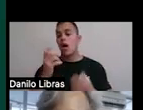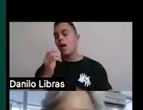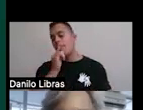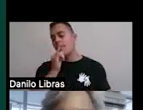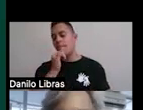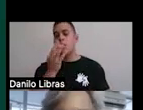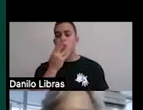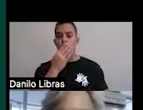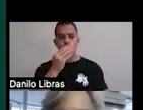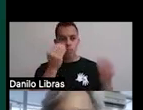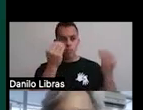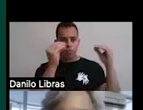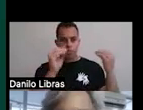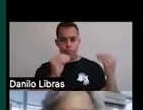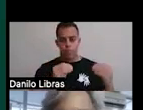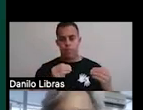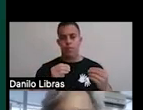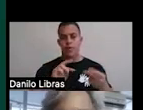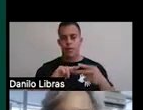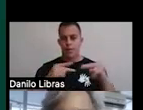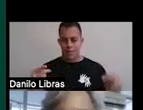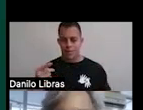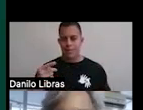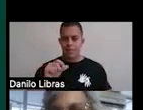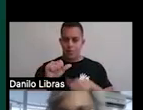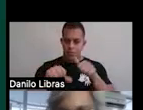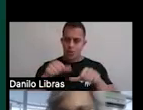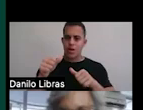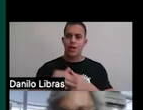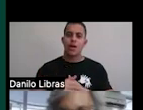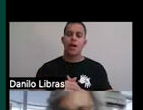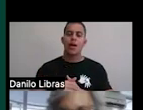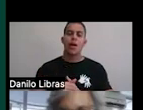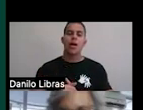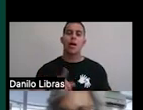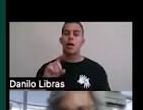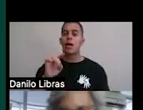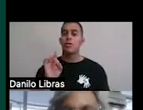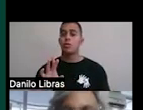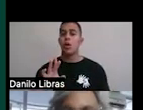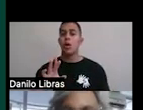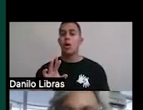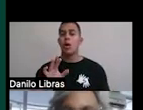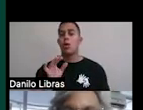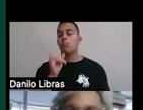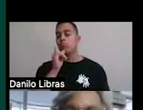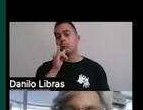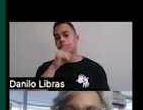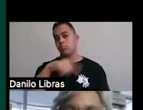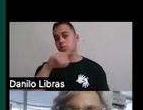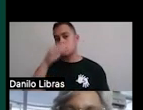o DNA de um organismo e mudasse ele, não? É só para vocês entenderem um pouquinho